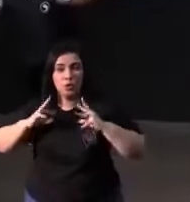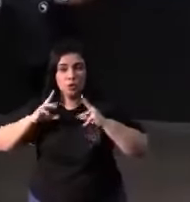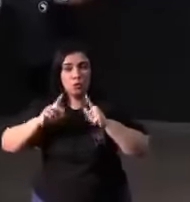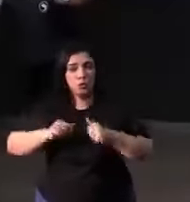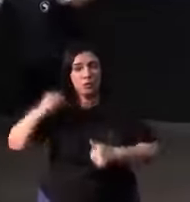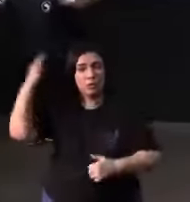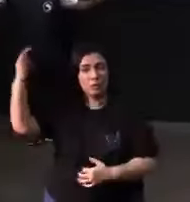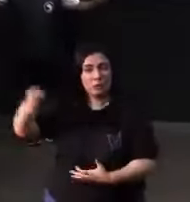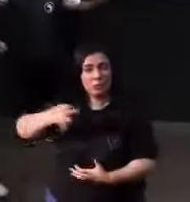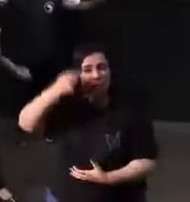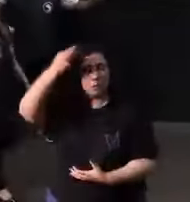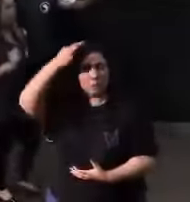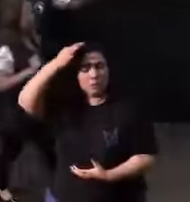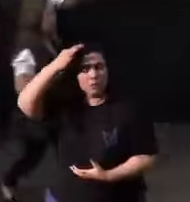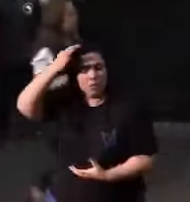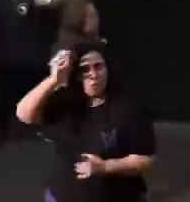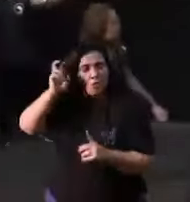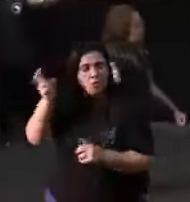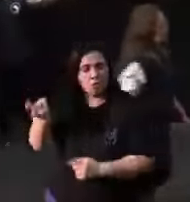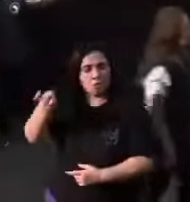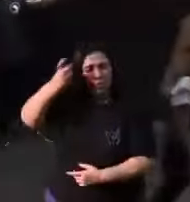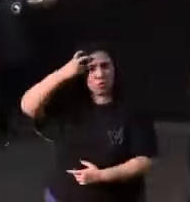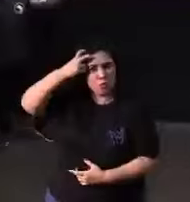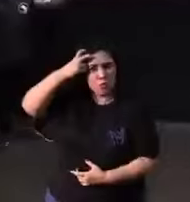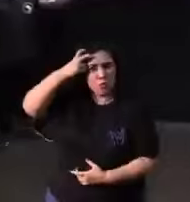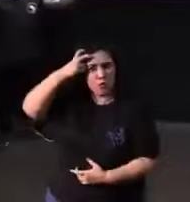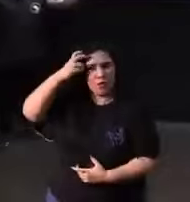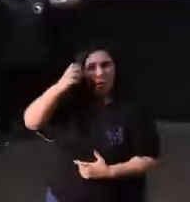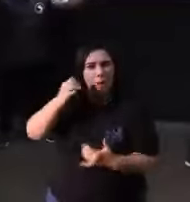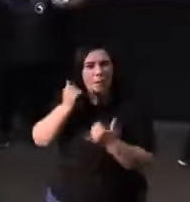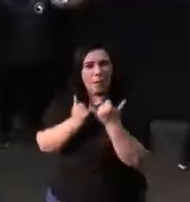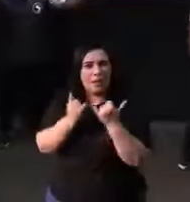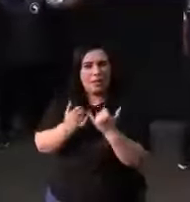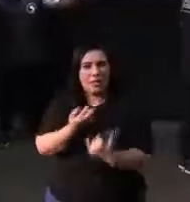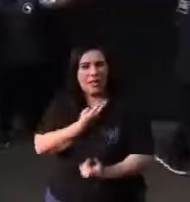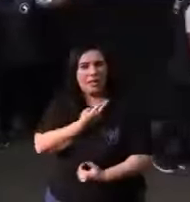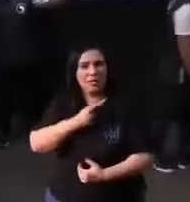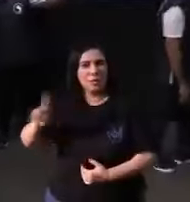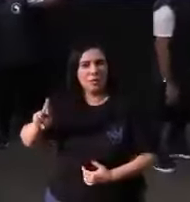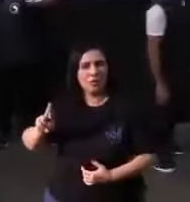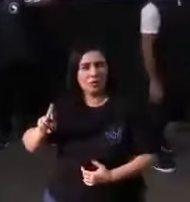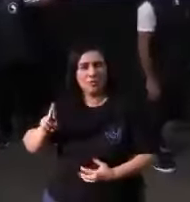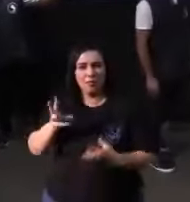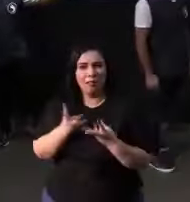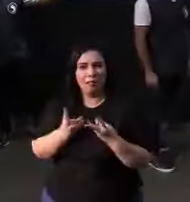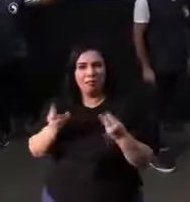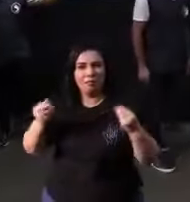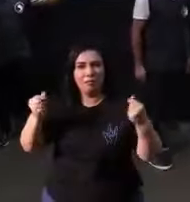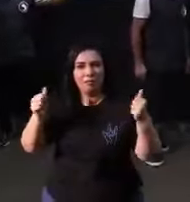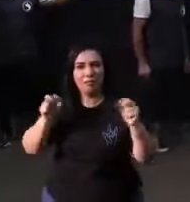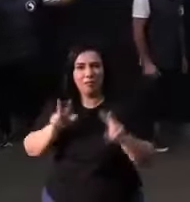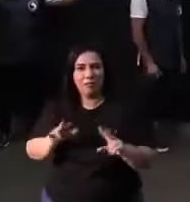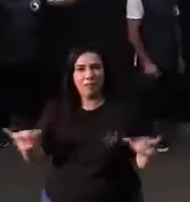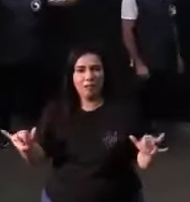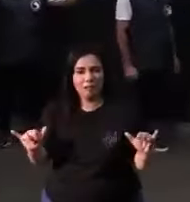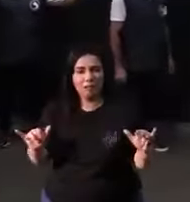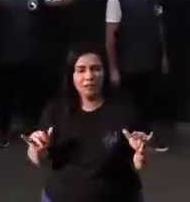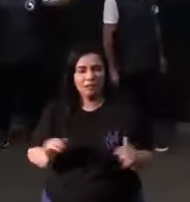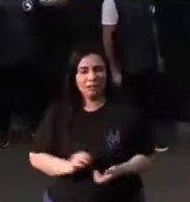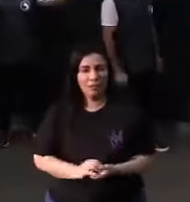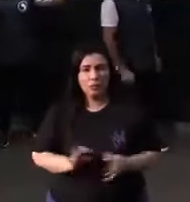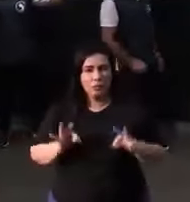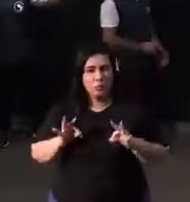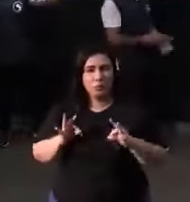amado. Toda cultura religiosa vai cair por terra hoje, em nome de Jesus. Todo pragmatismo,